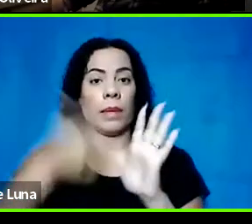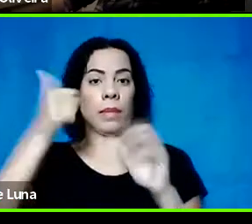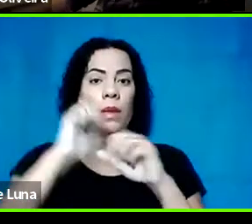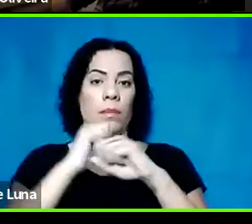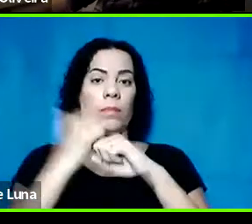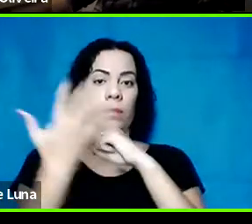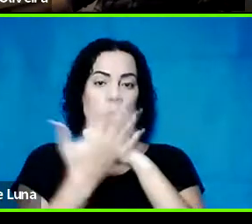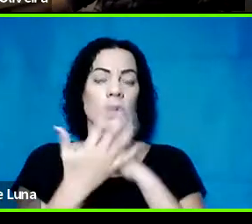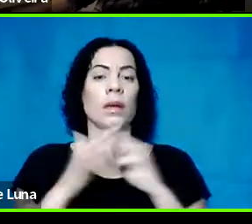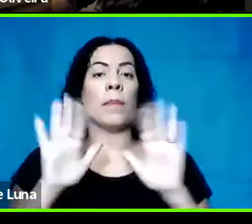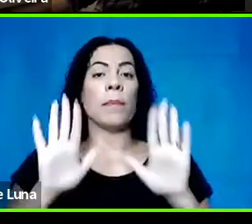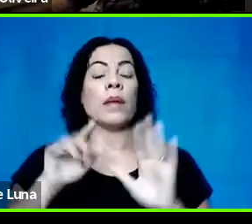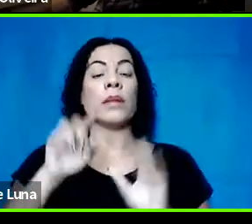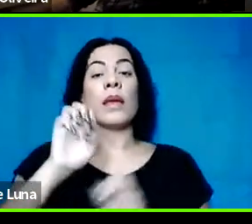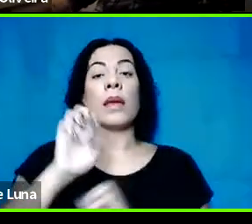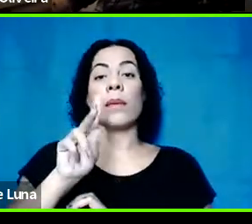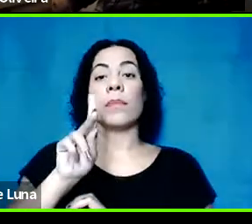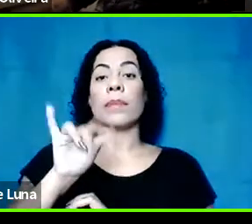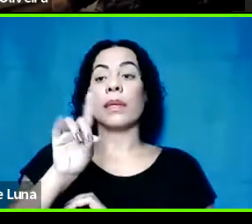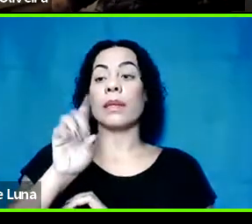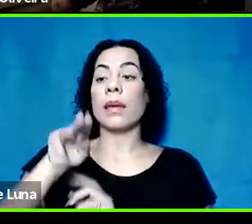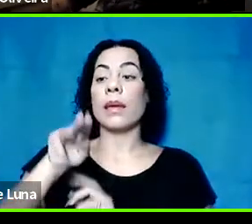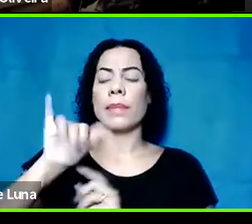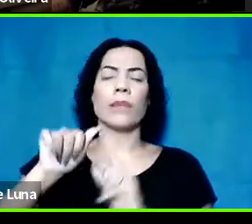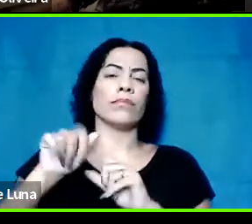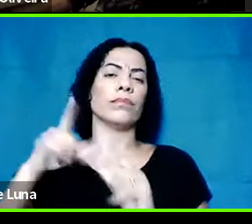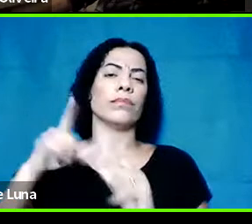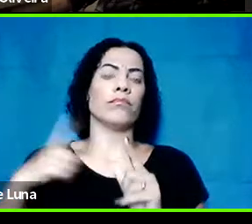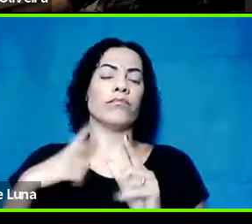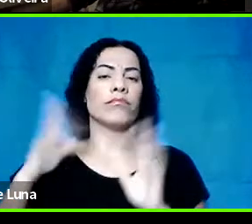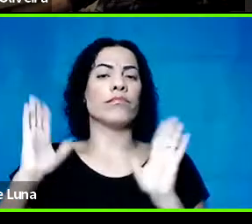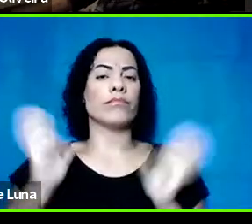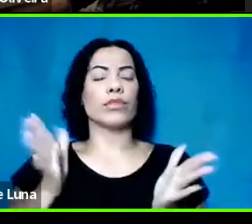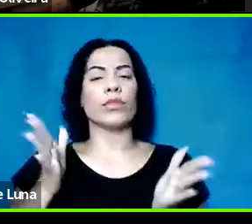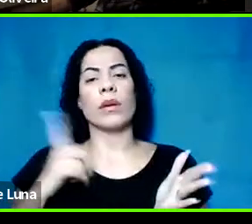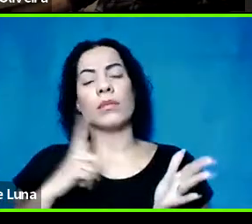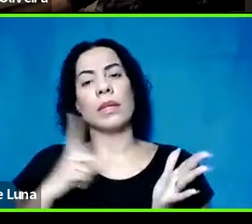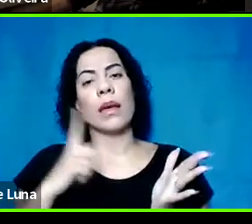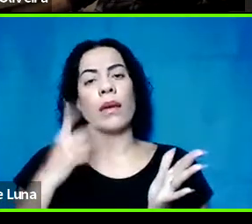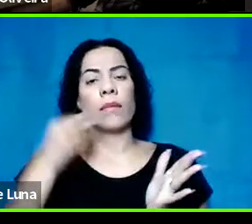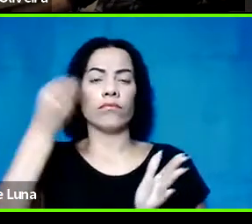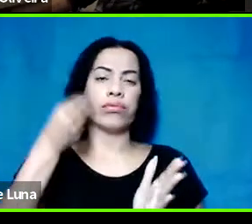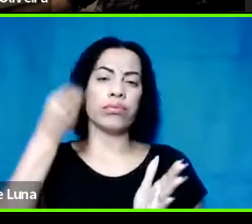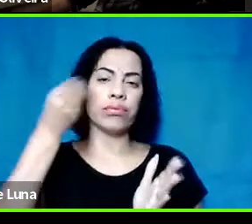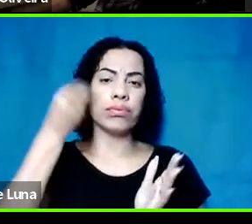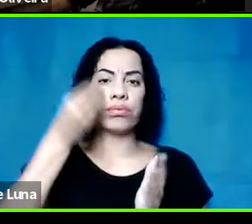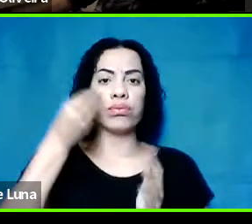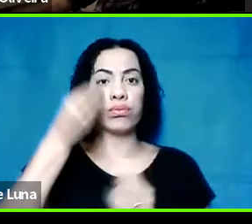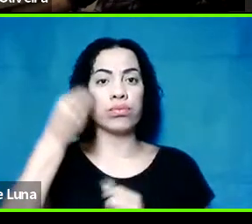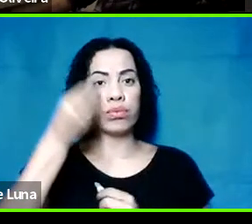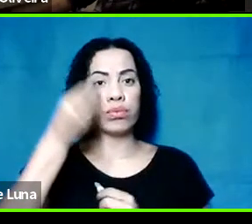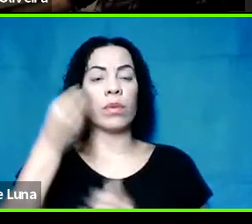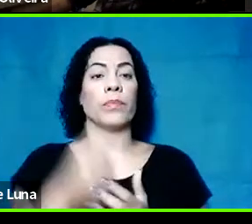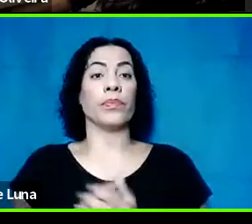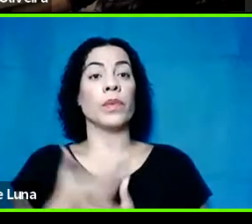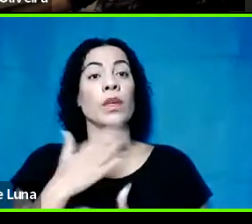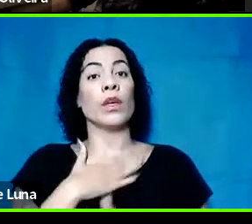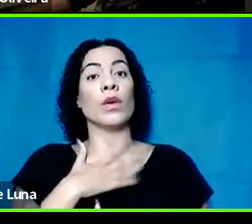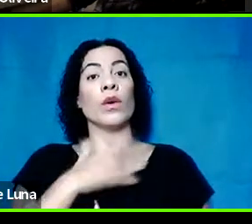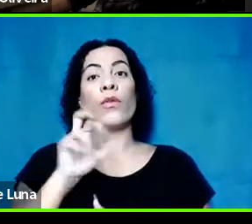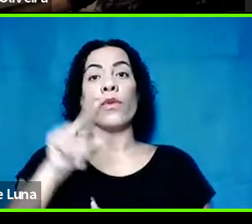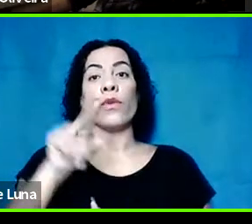né, mas de epidemia a gente já tem uma certa experiência. Eu vou